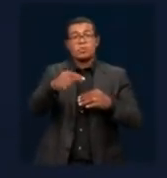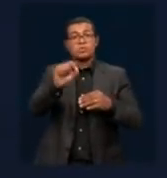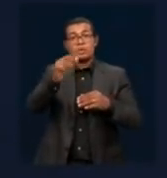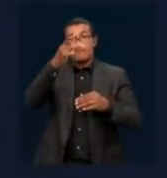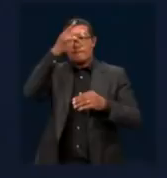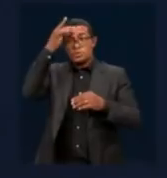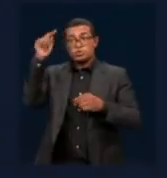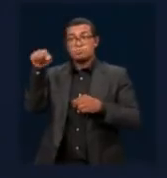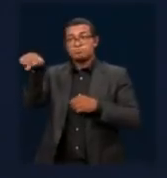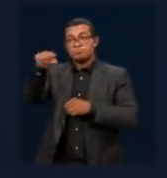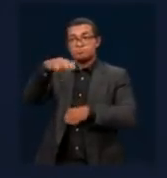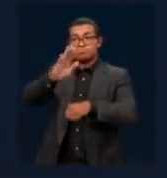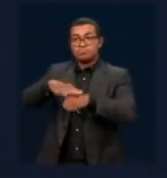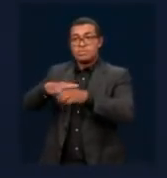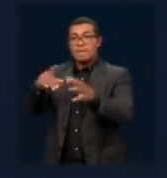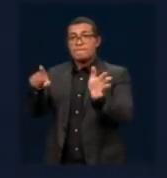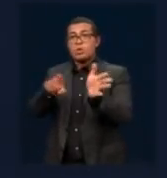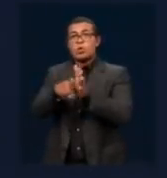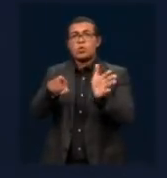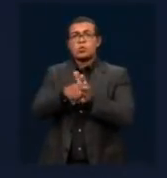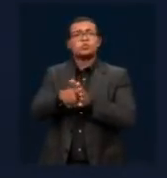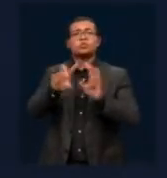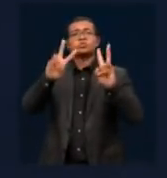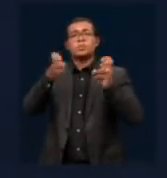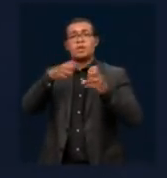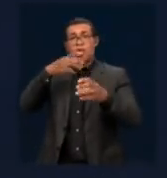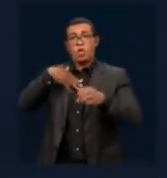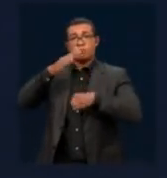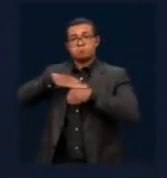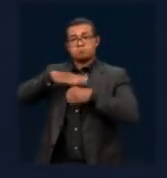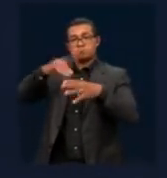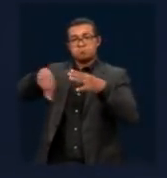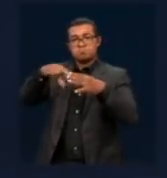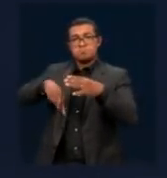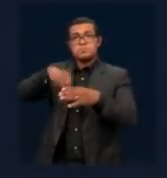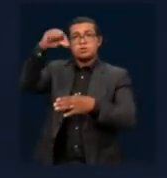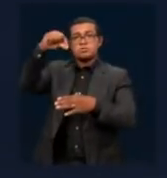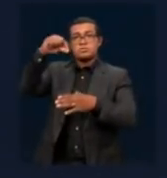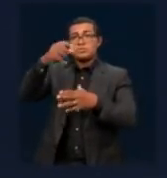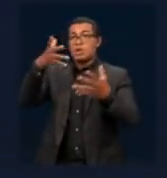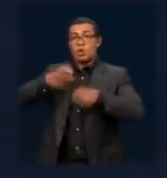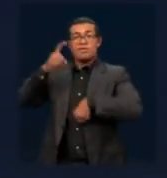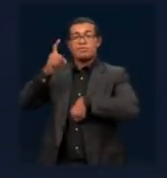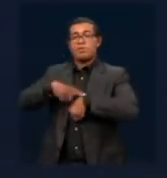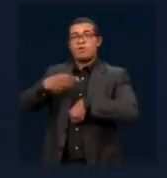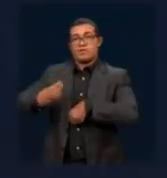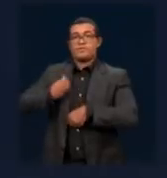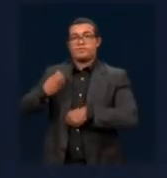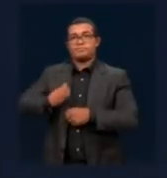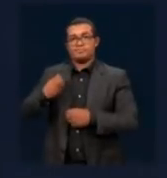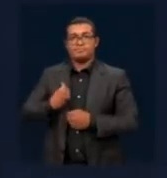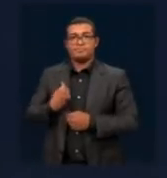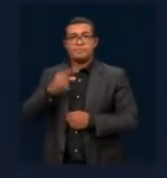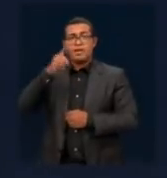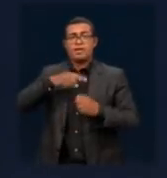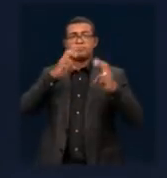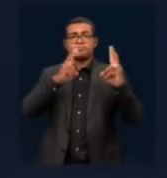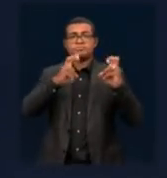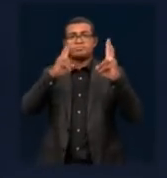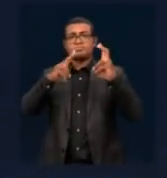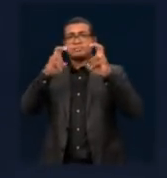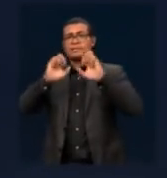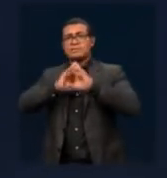pergunta para candidato sobre assuntos determinados por sorteio tudo feito da hora ao vivo são assuntos claros de